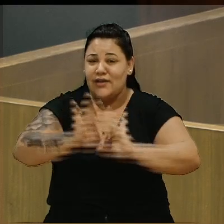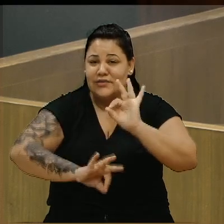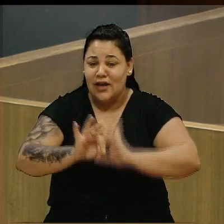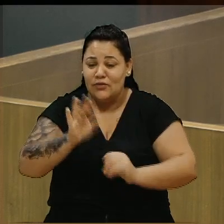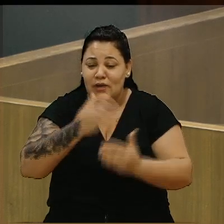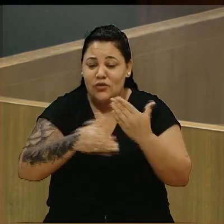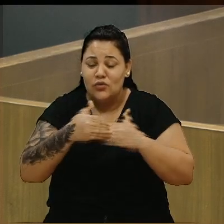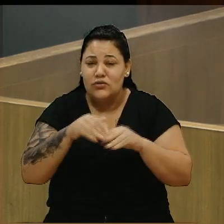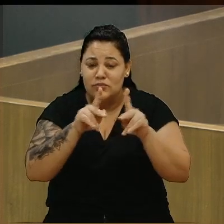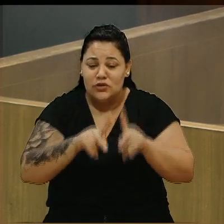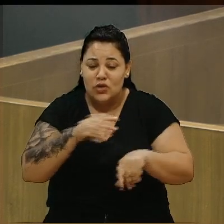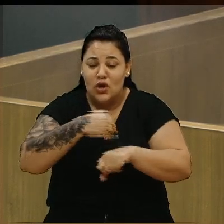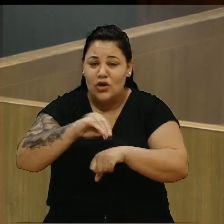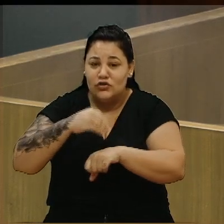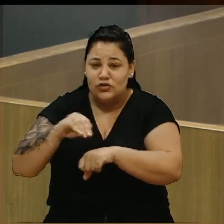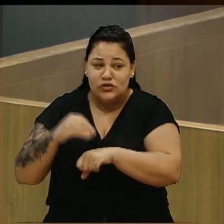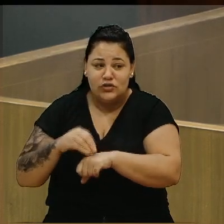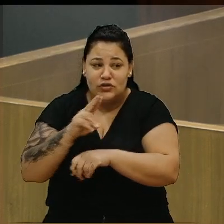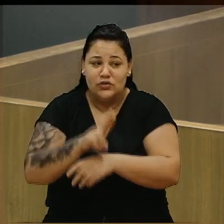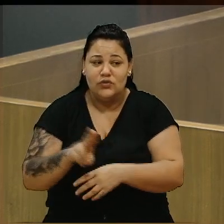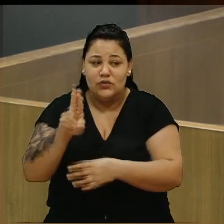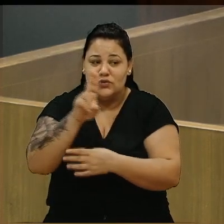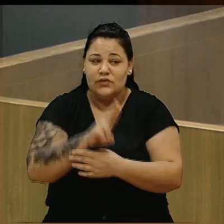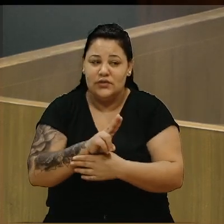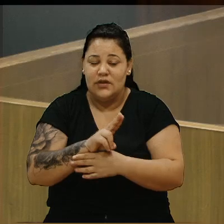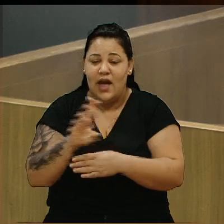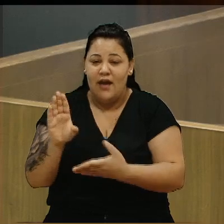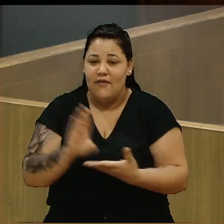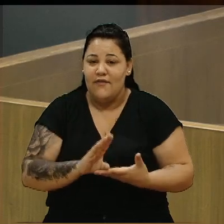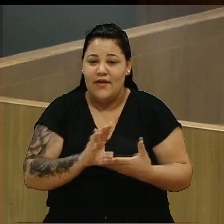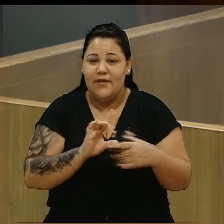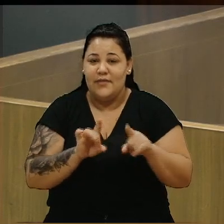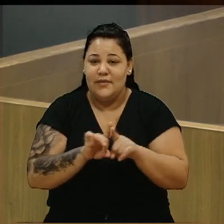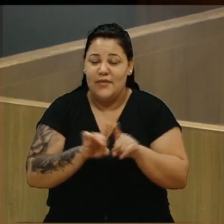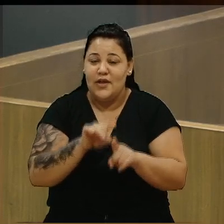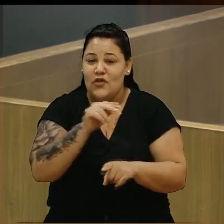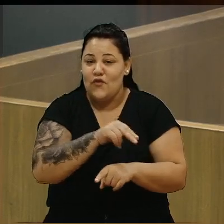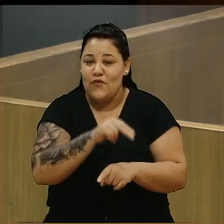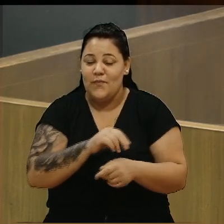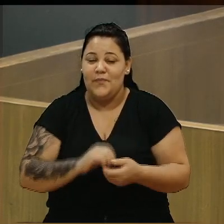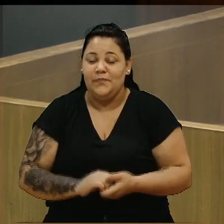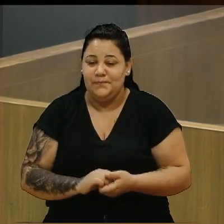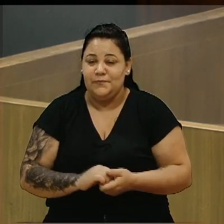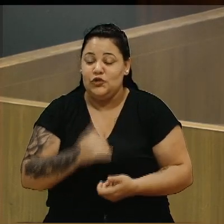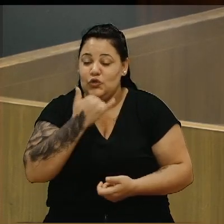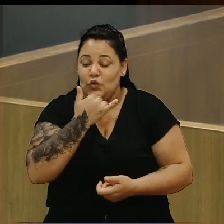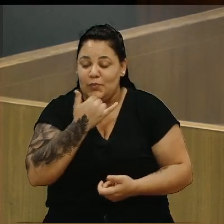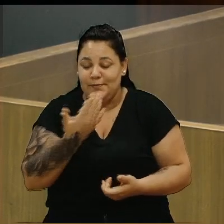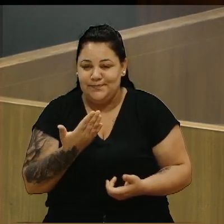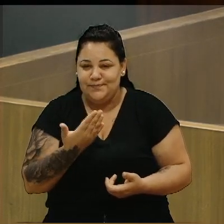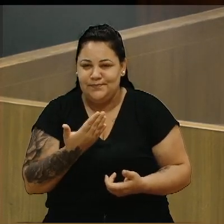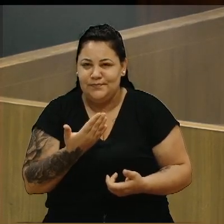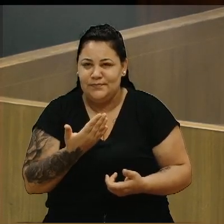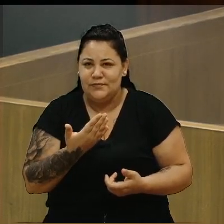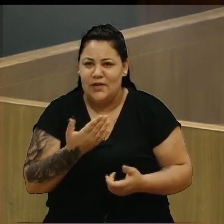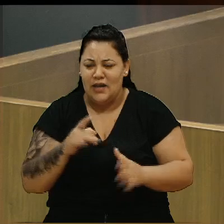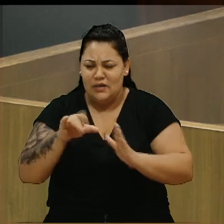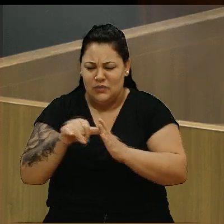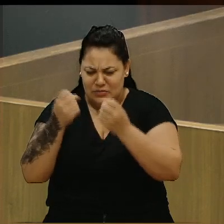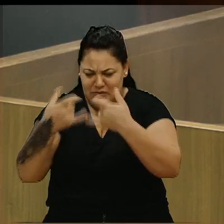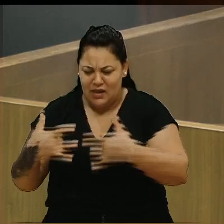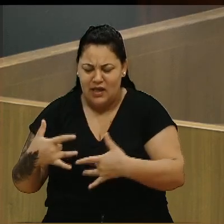proponentes utilizem a verba entre março e novembro, deixando dezembro para prestação de